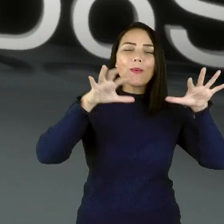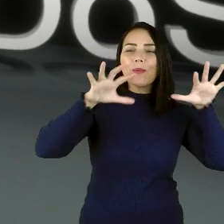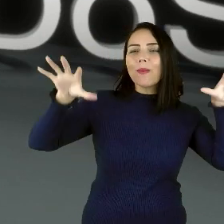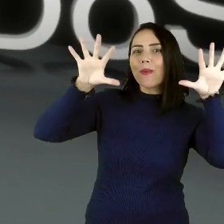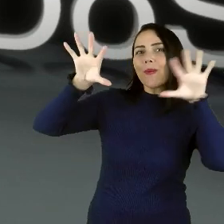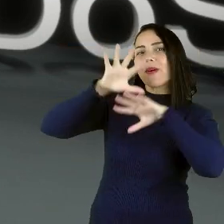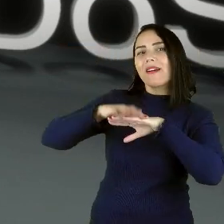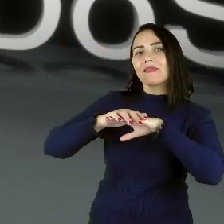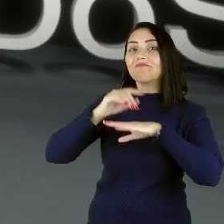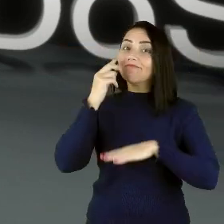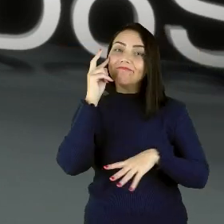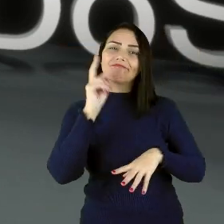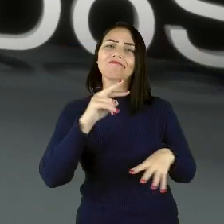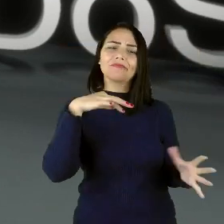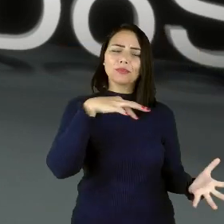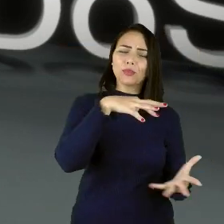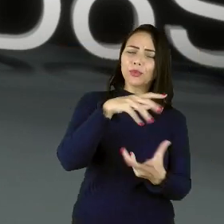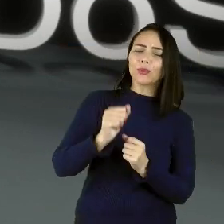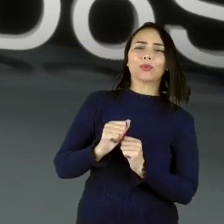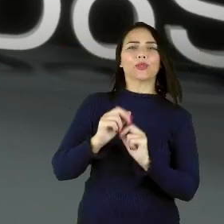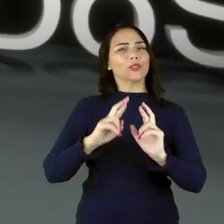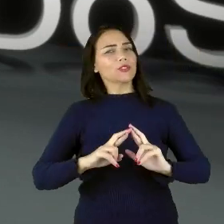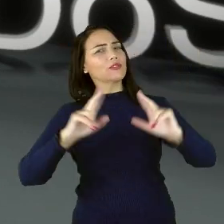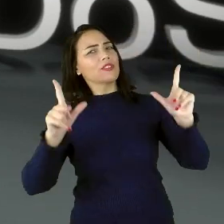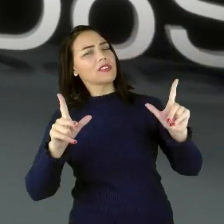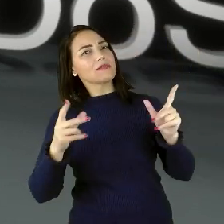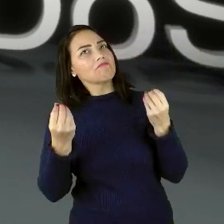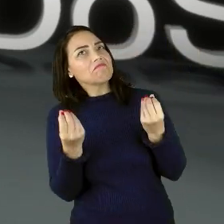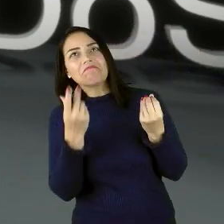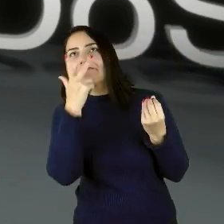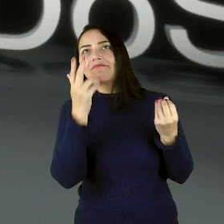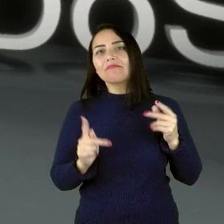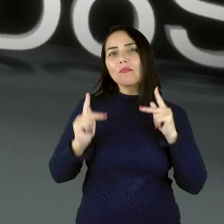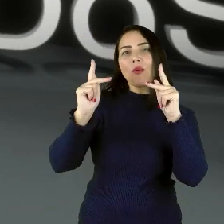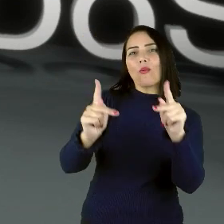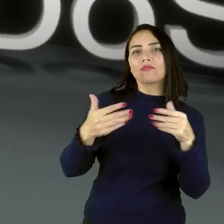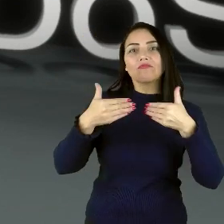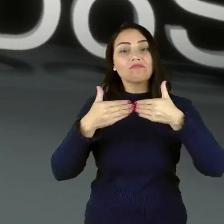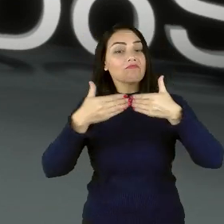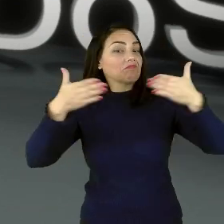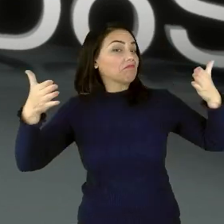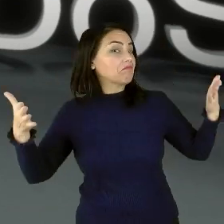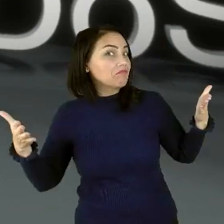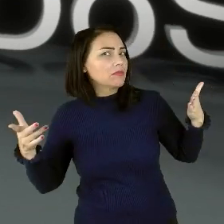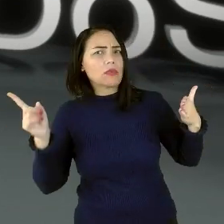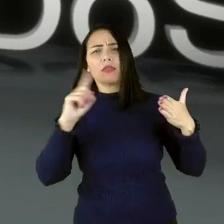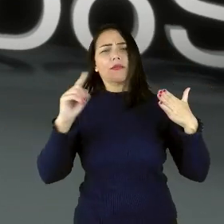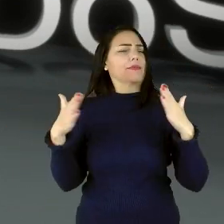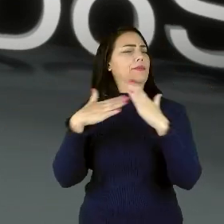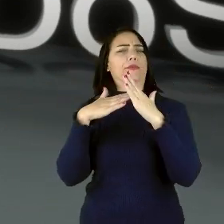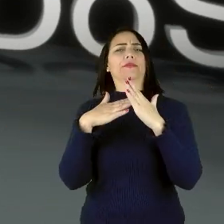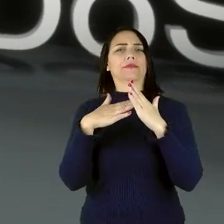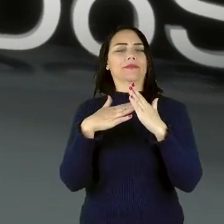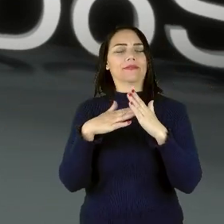monte. Vamos ver o mundo, as diferenças, como pontes ou portões, não como